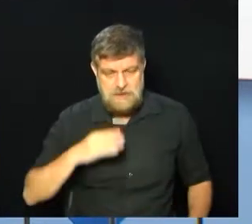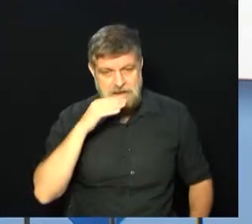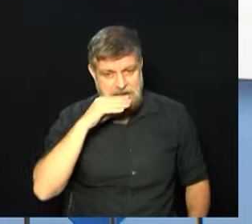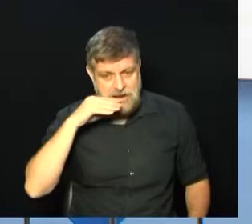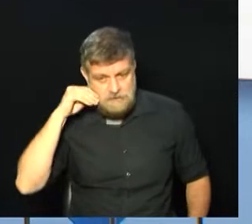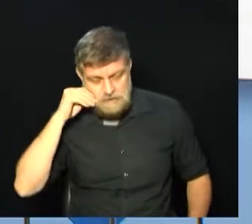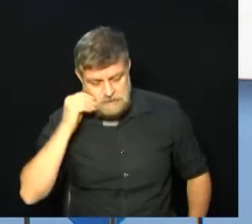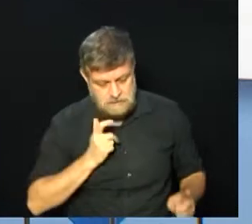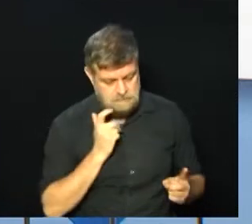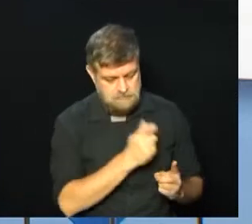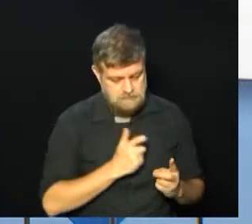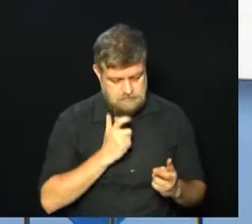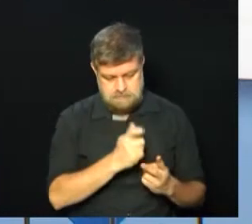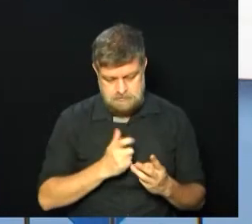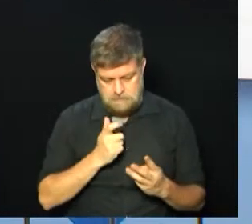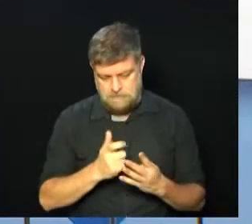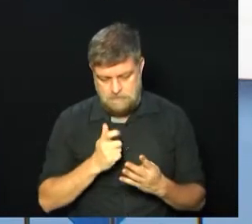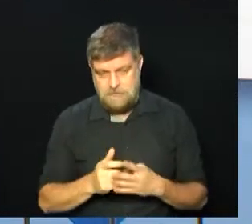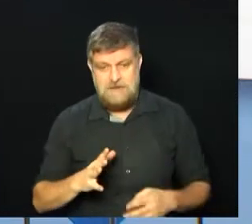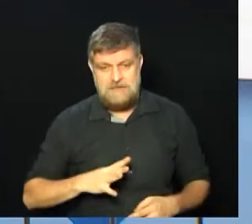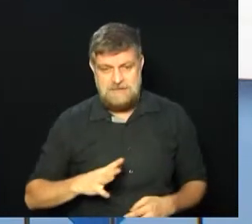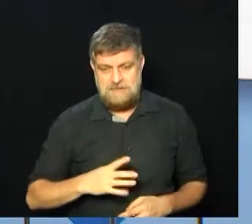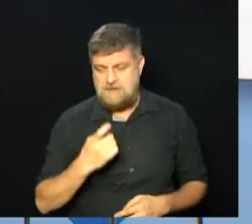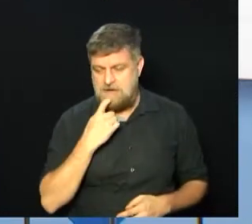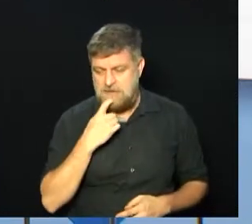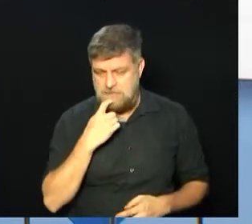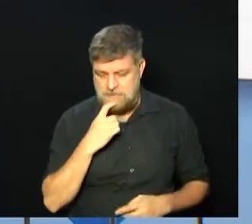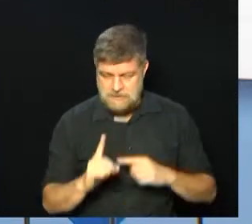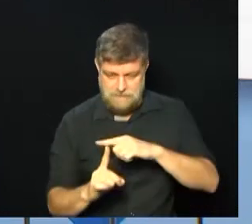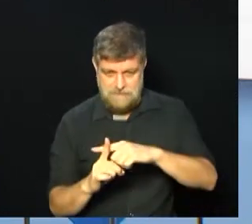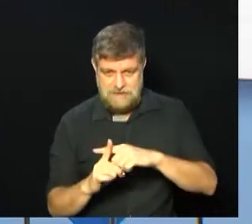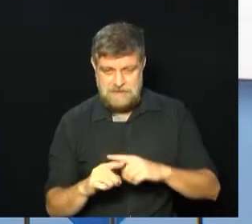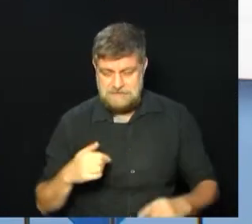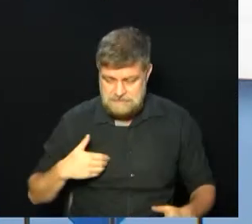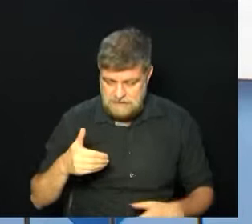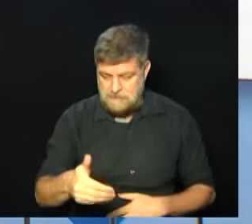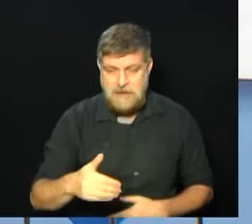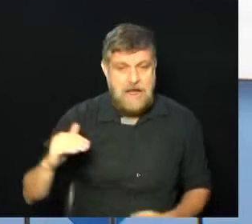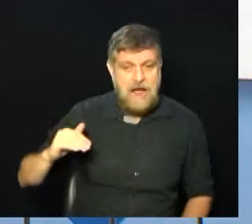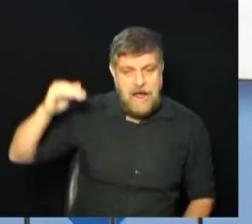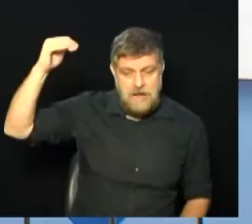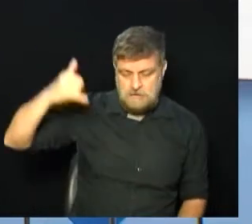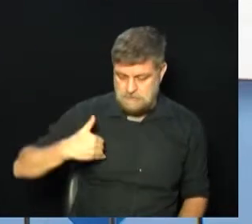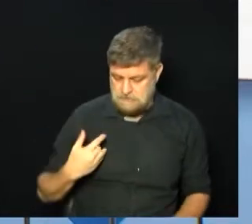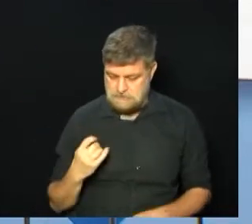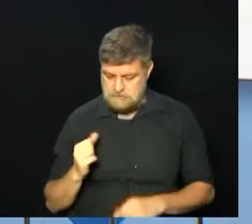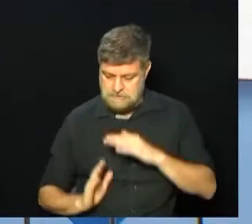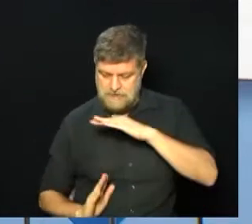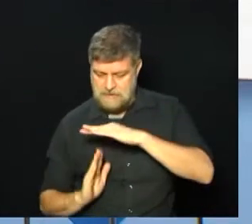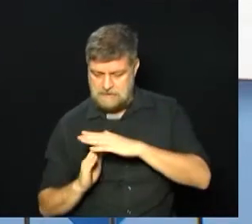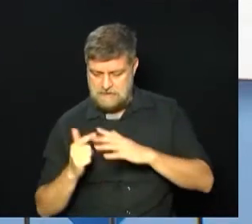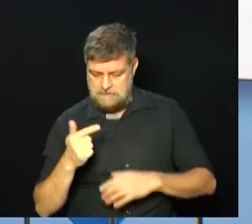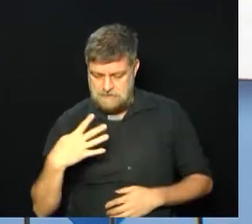possam se vacinar a gente teve o Campinas vacina mais recentemente para que também os adultos de 18 a 24 anos